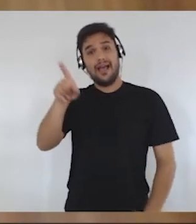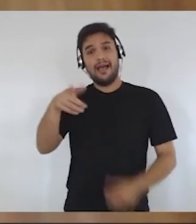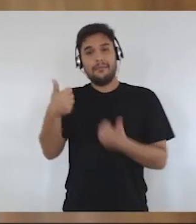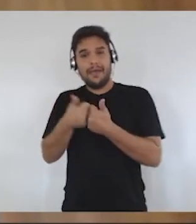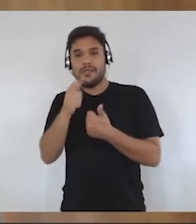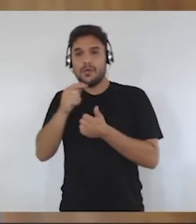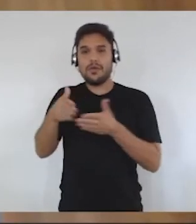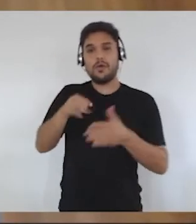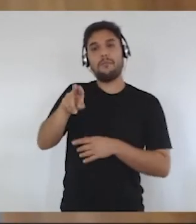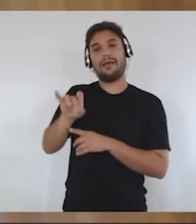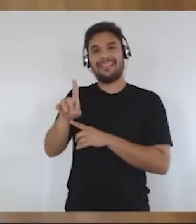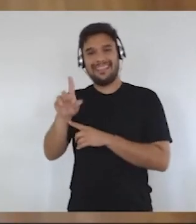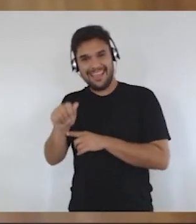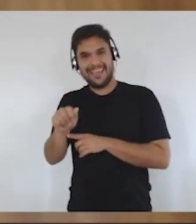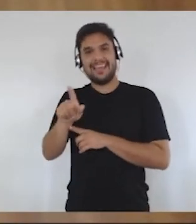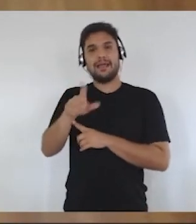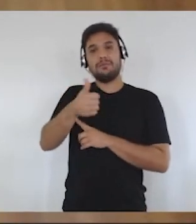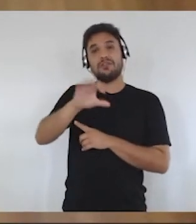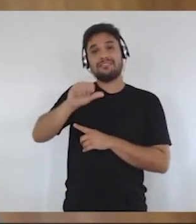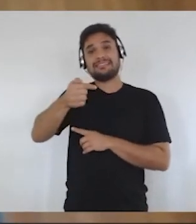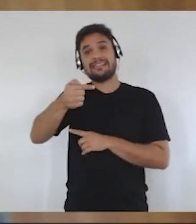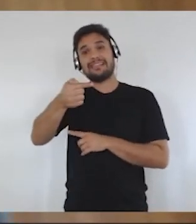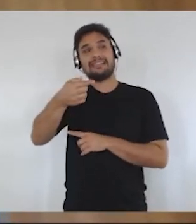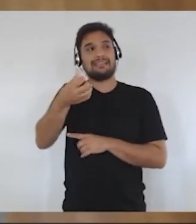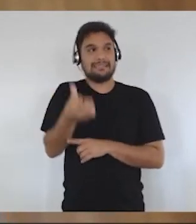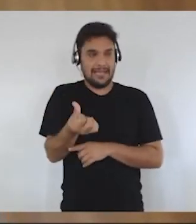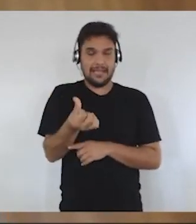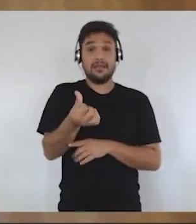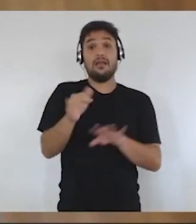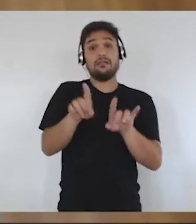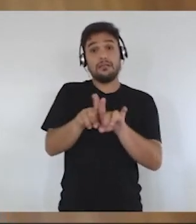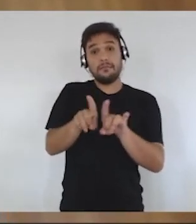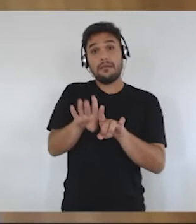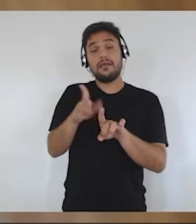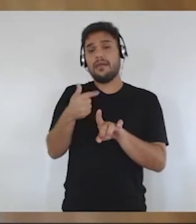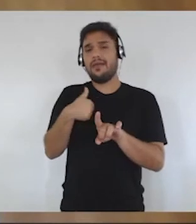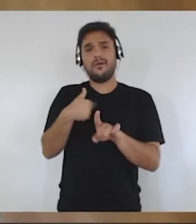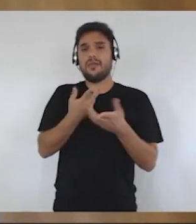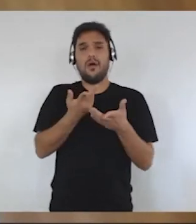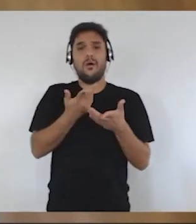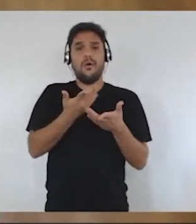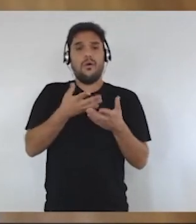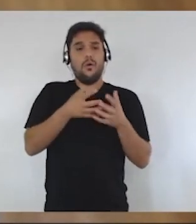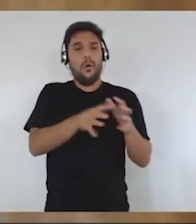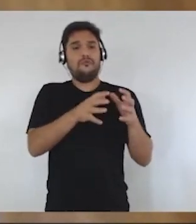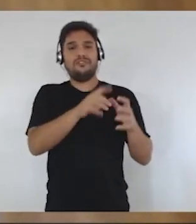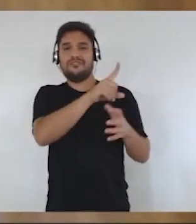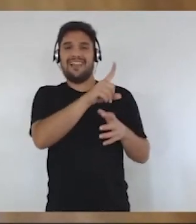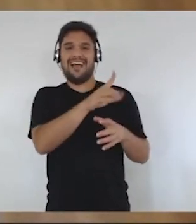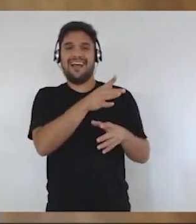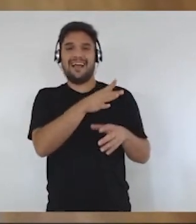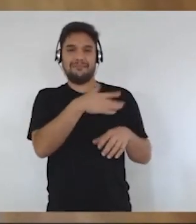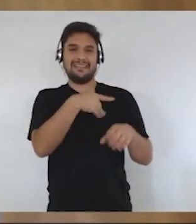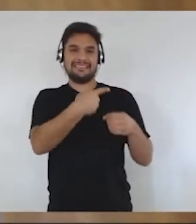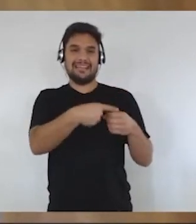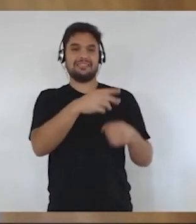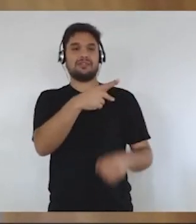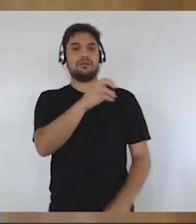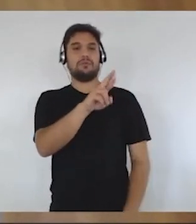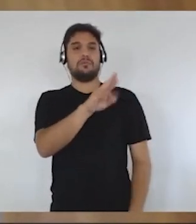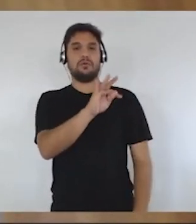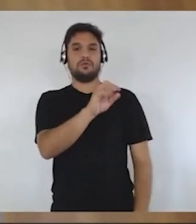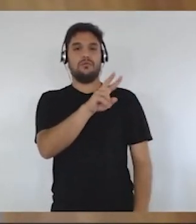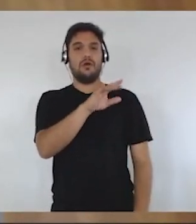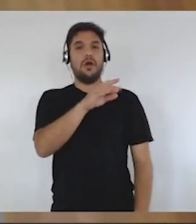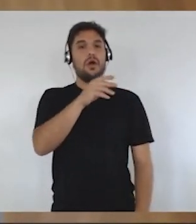nasci em 1976, 3 de novembro de 76, e acabei não desfrutando do convívio em Porto Velho, porque logo a minha família retornou